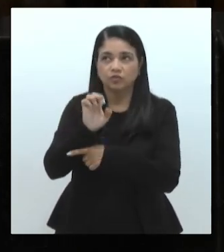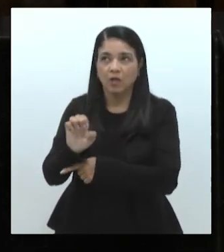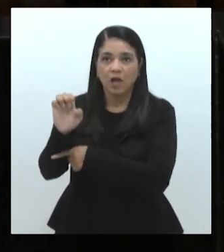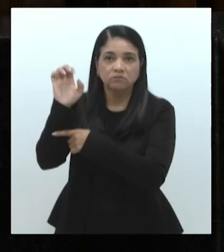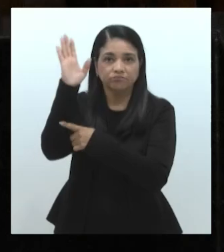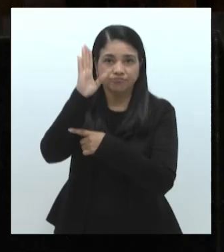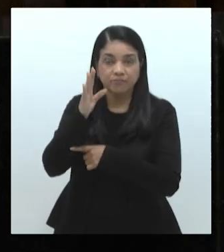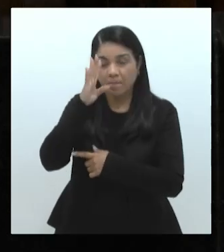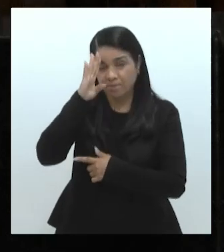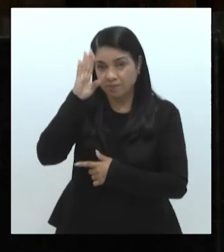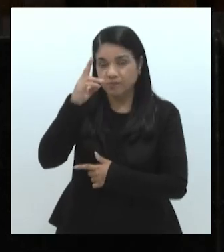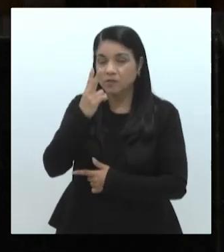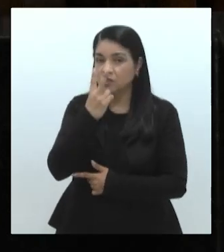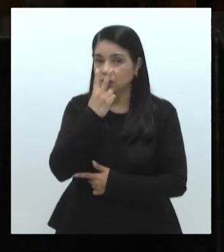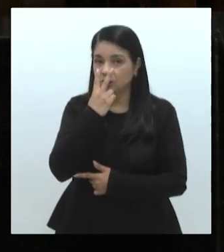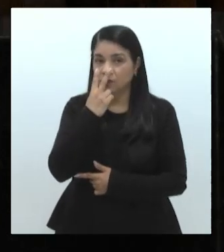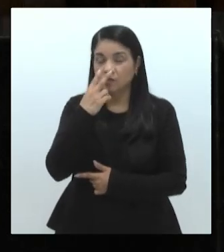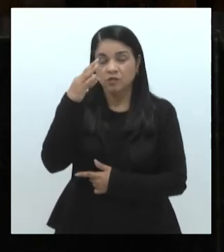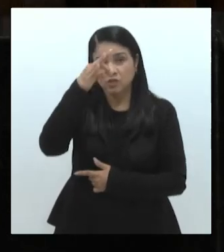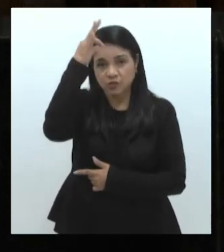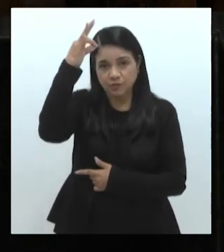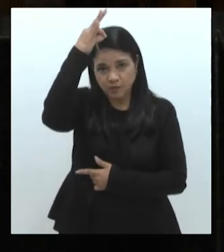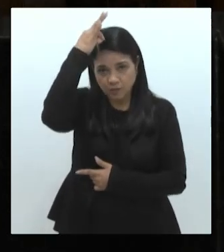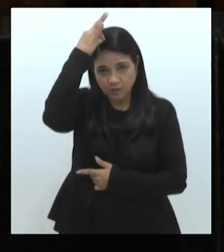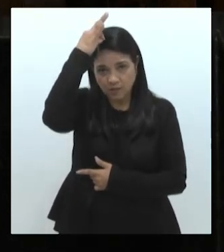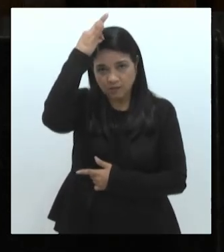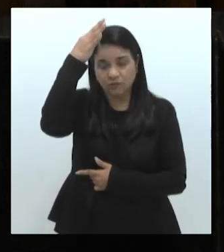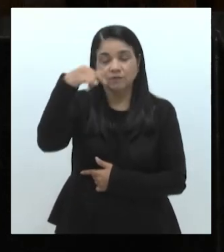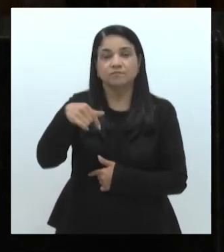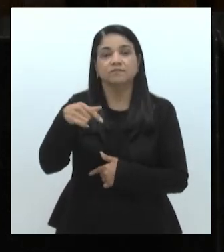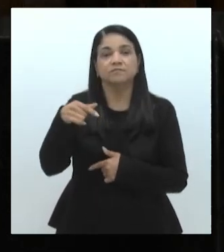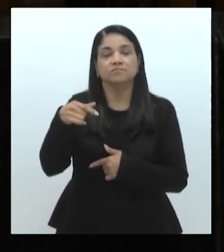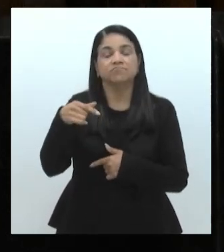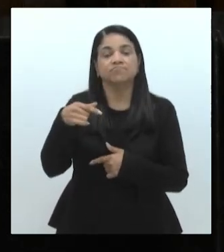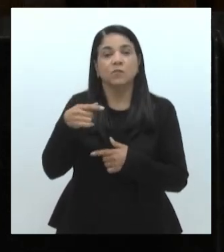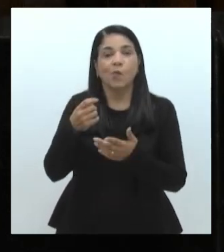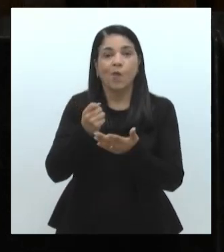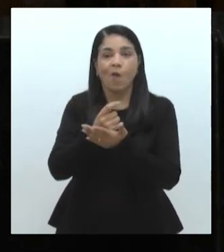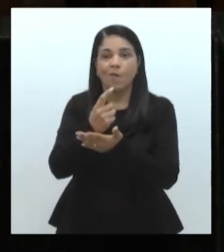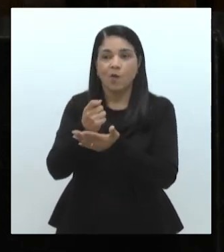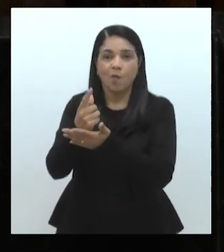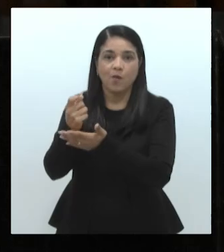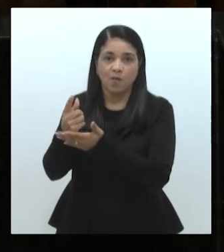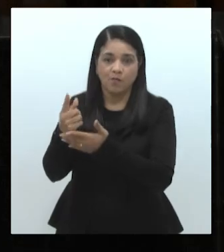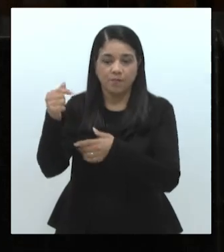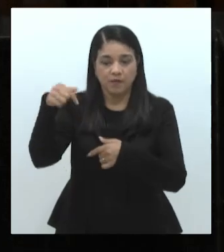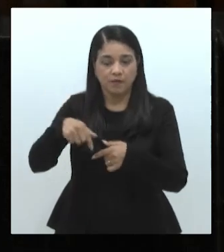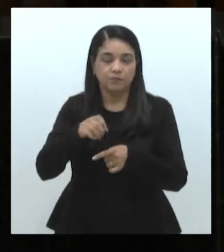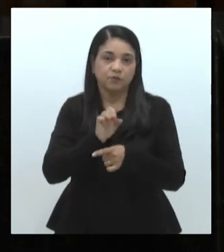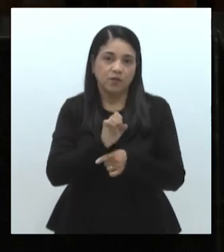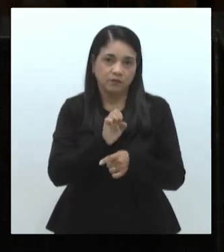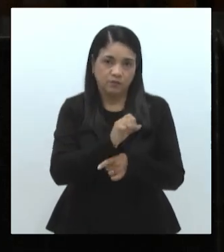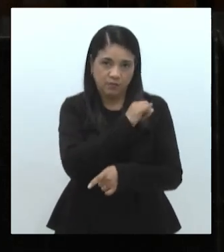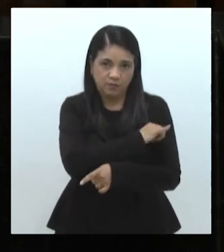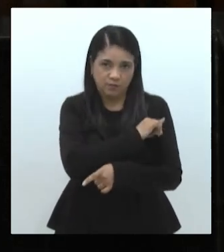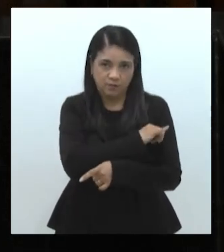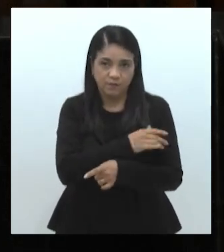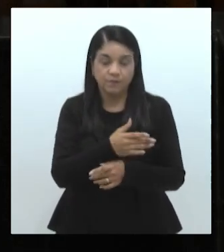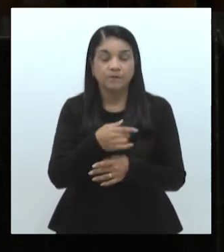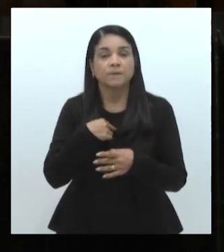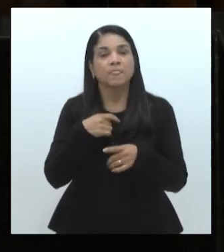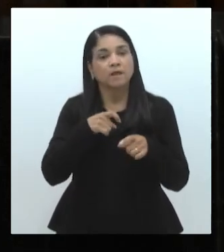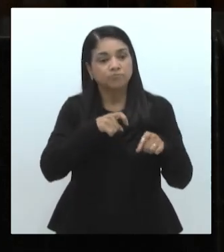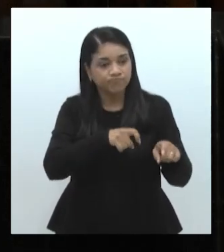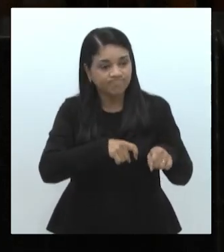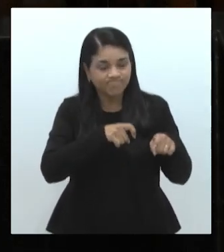Espírito Santo, aqui para o nosso estado, né? Então, apesar de nós termos um estado em potencial na